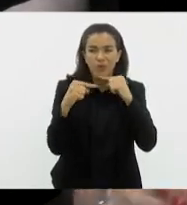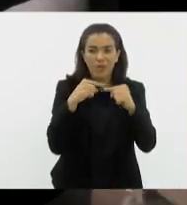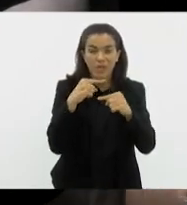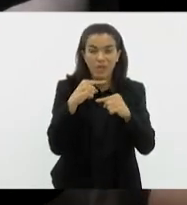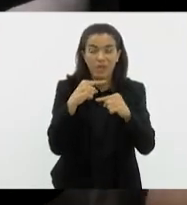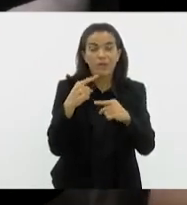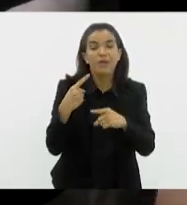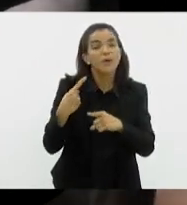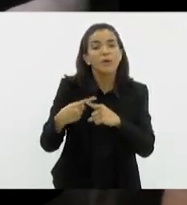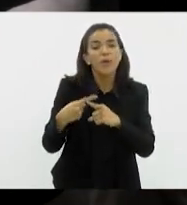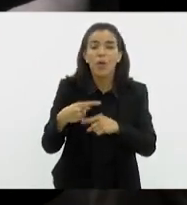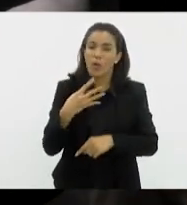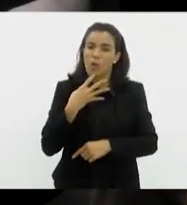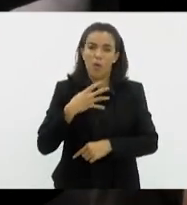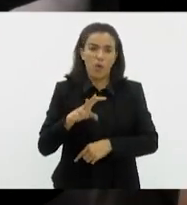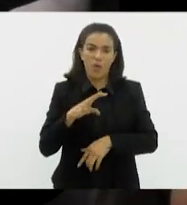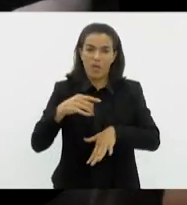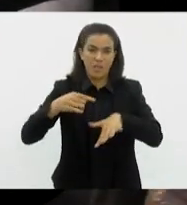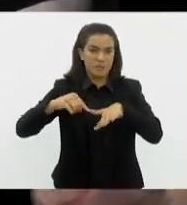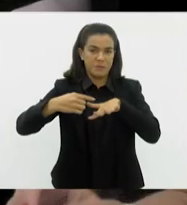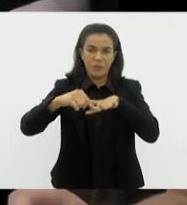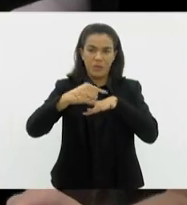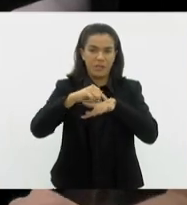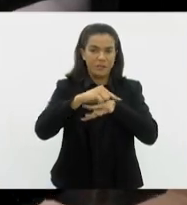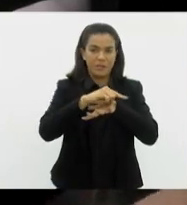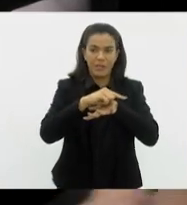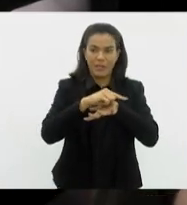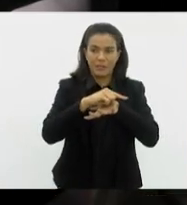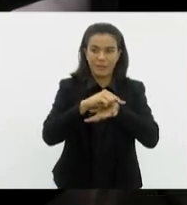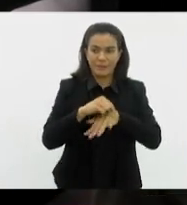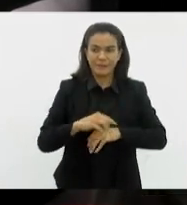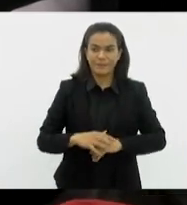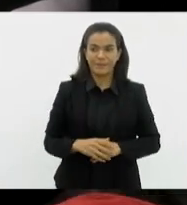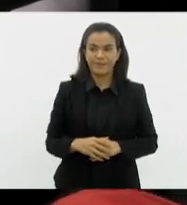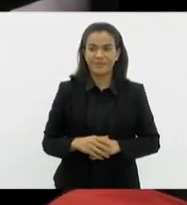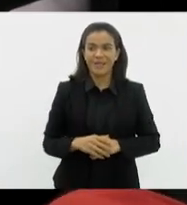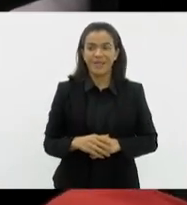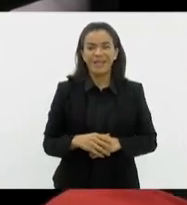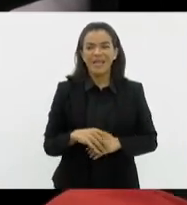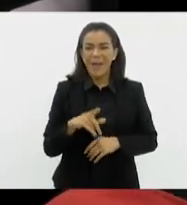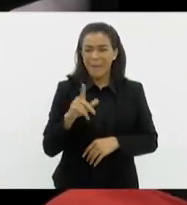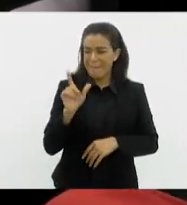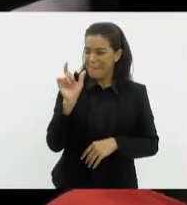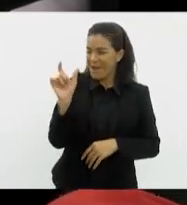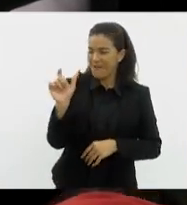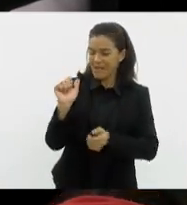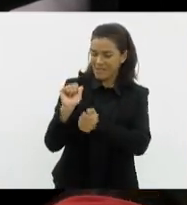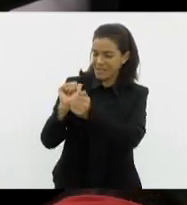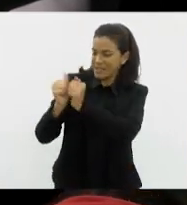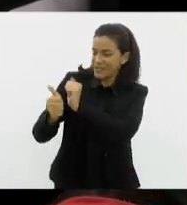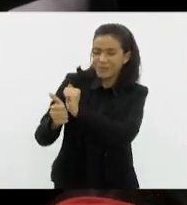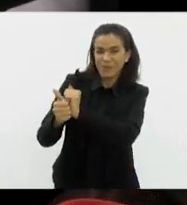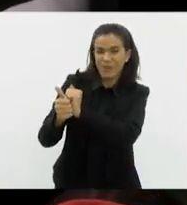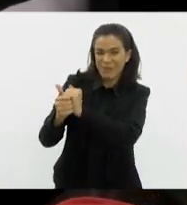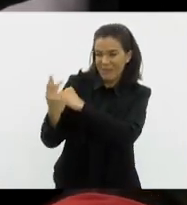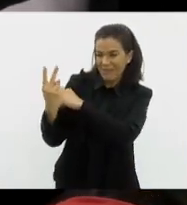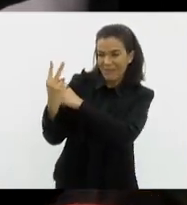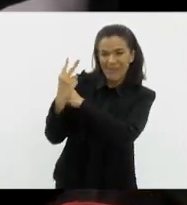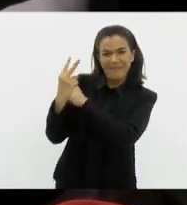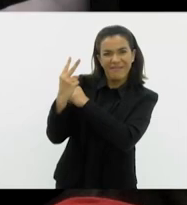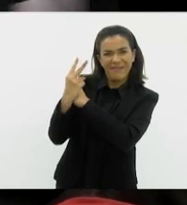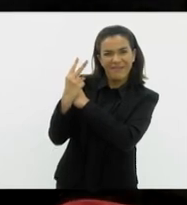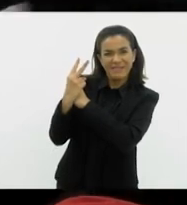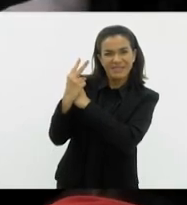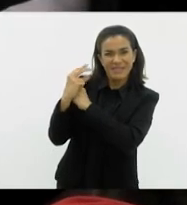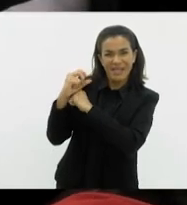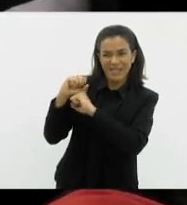eu não conheço a modalidade, não sei exatamente, quer dizer, a coisa esportiva, ok, mas a coisa de defesa,